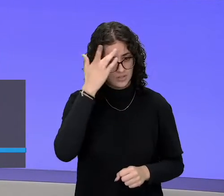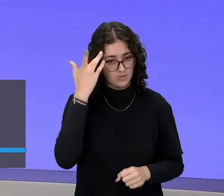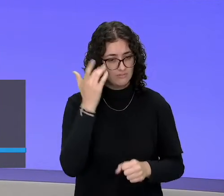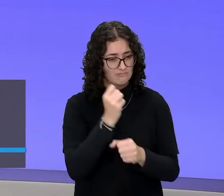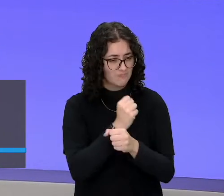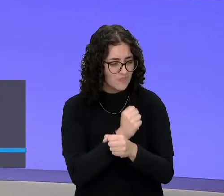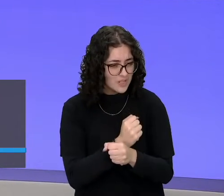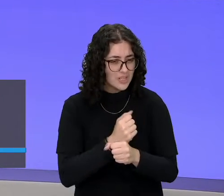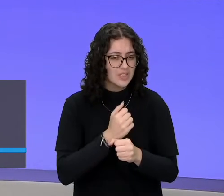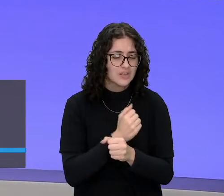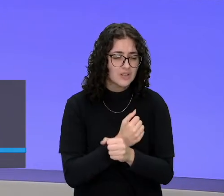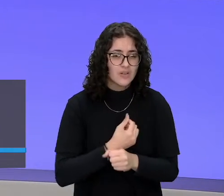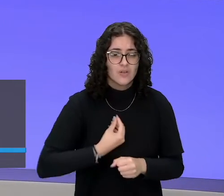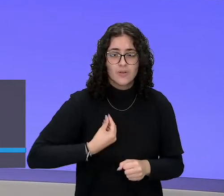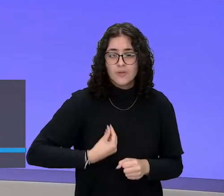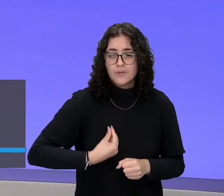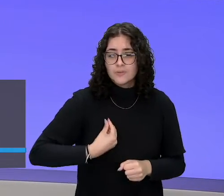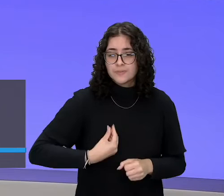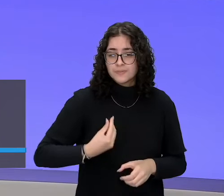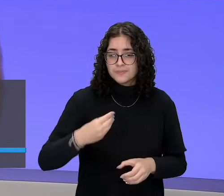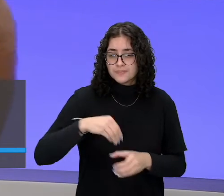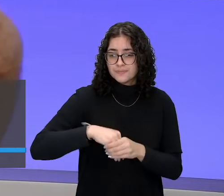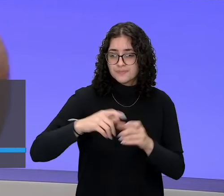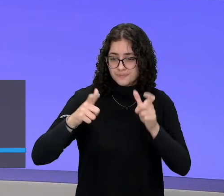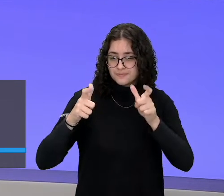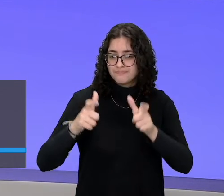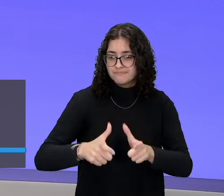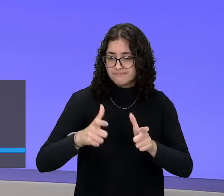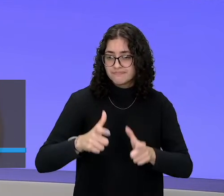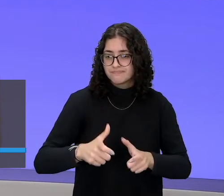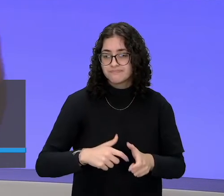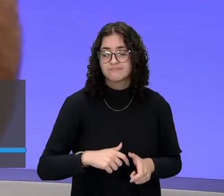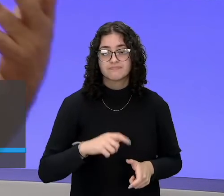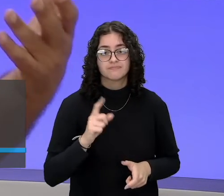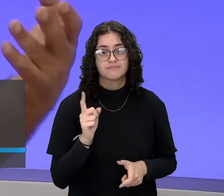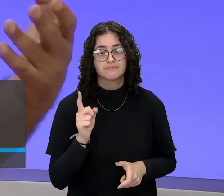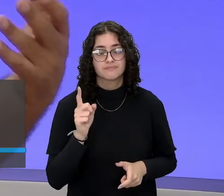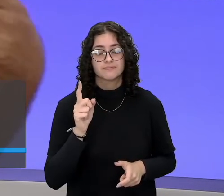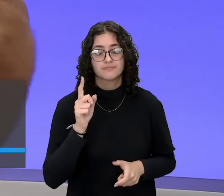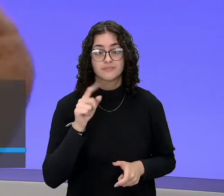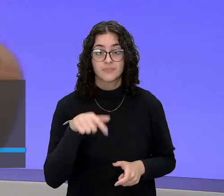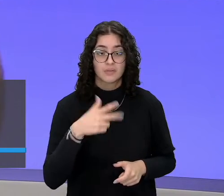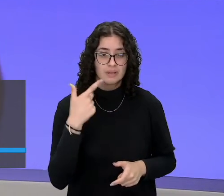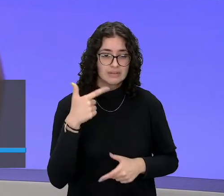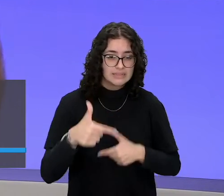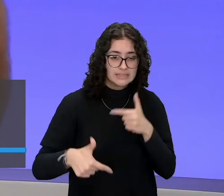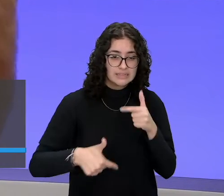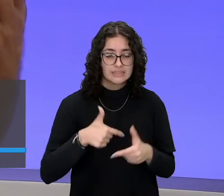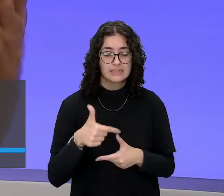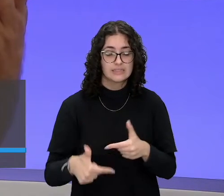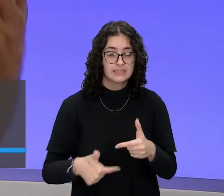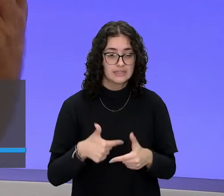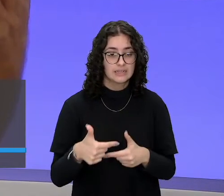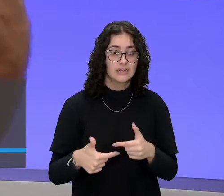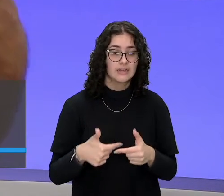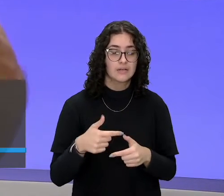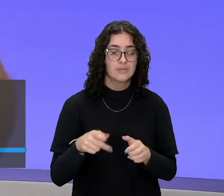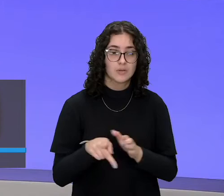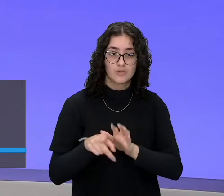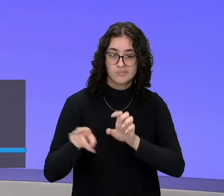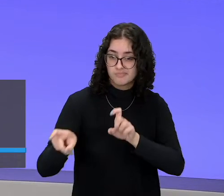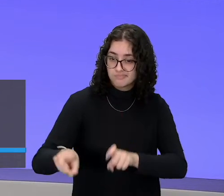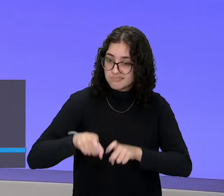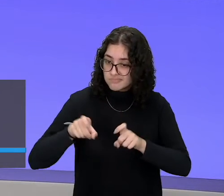escravizadas viviam dentro de localidades, muitos trabalhavam em fazendas, e quando